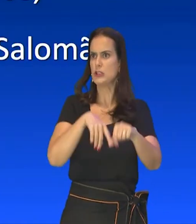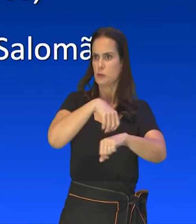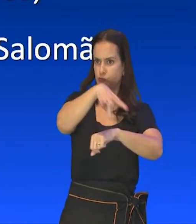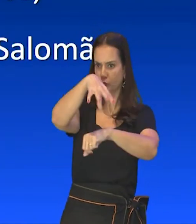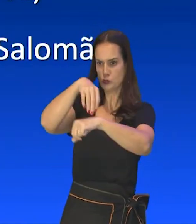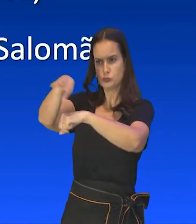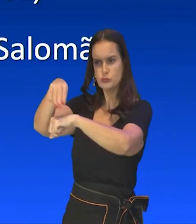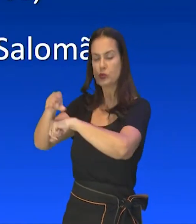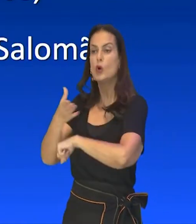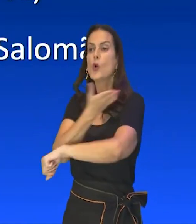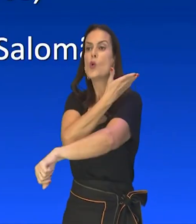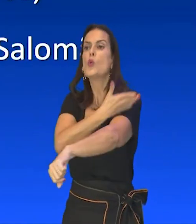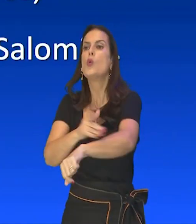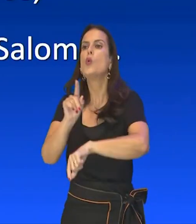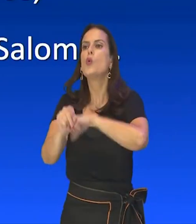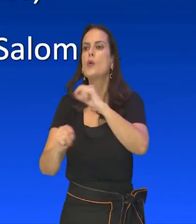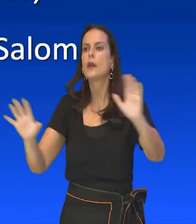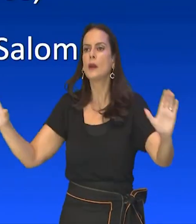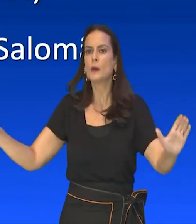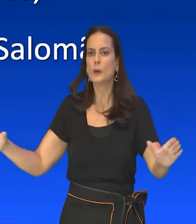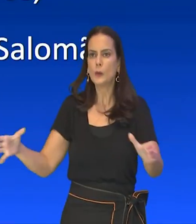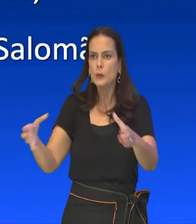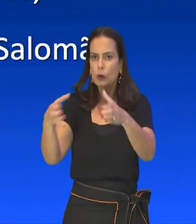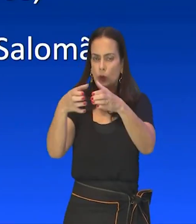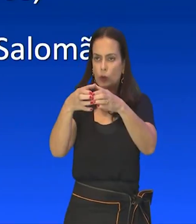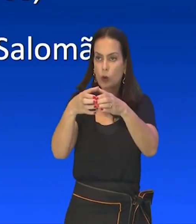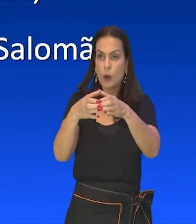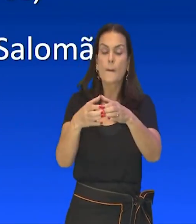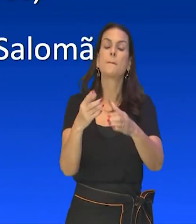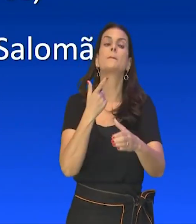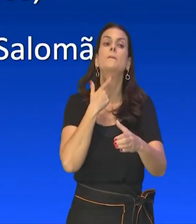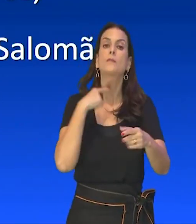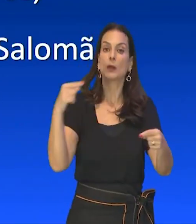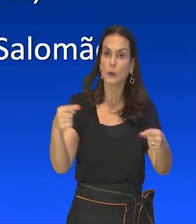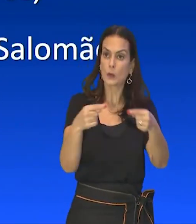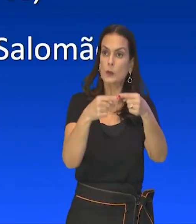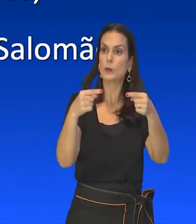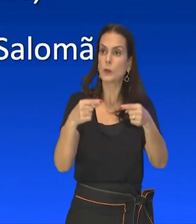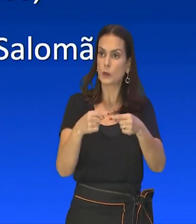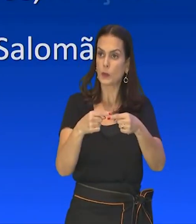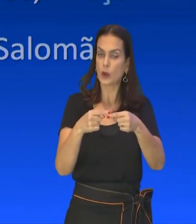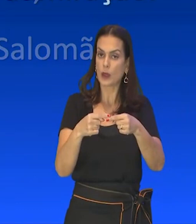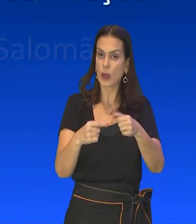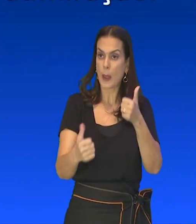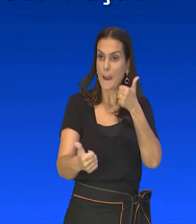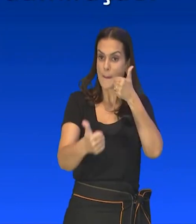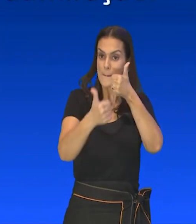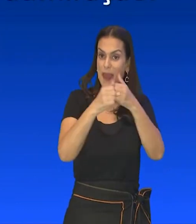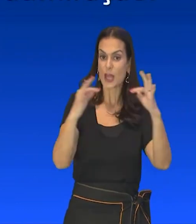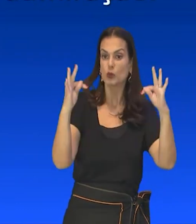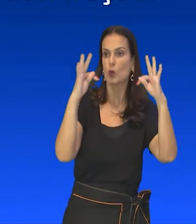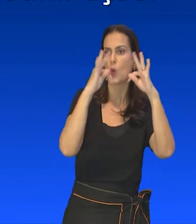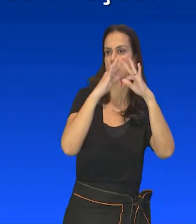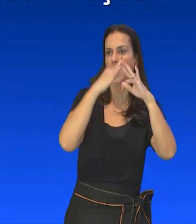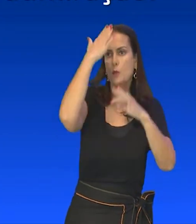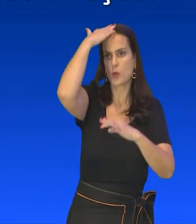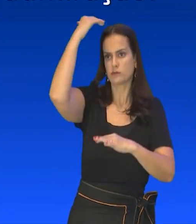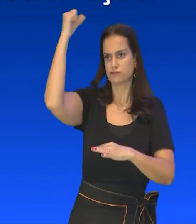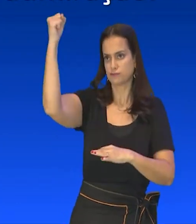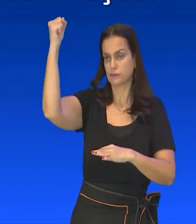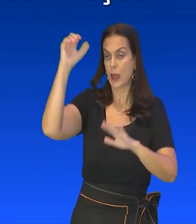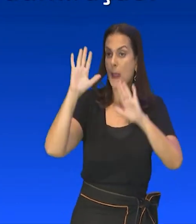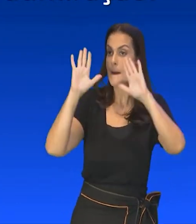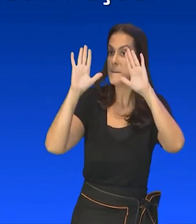e costumavam todos reunir-se de comum acordo no pórtico de Salomão. Mas,